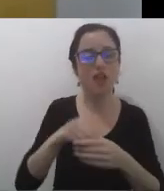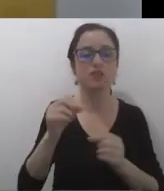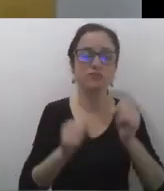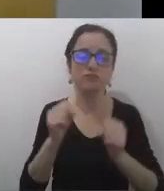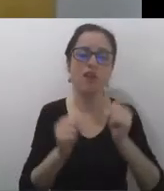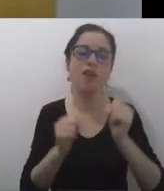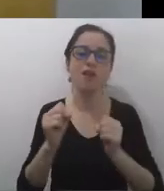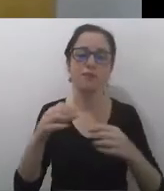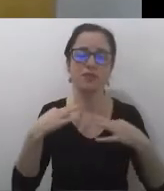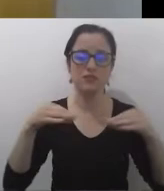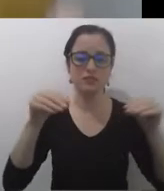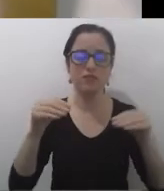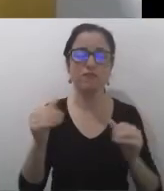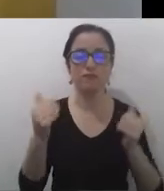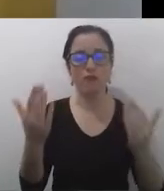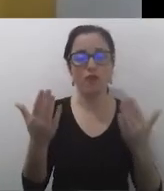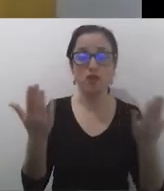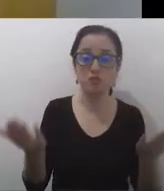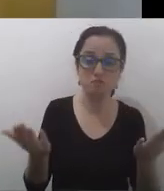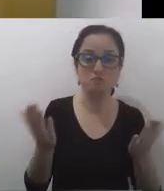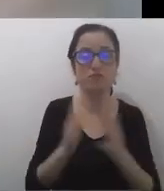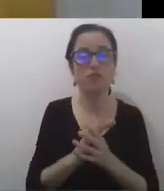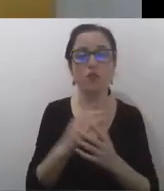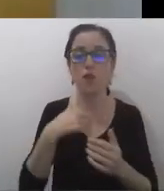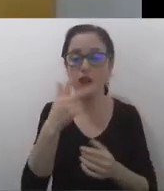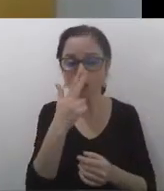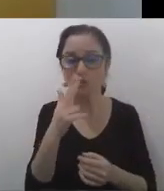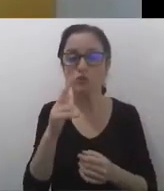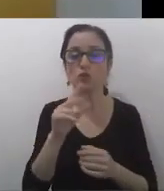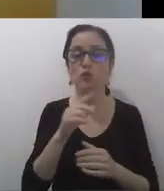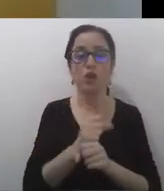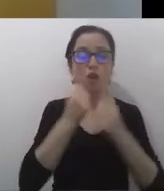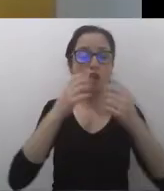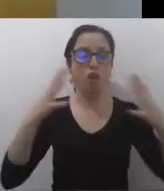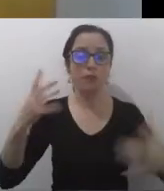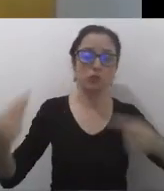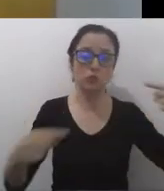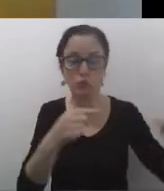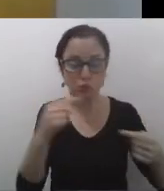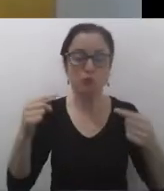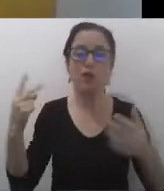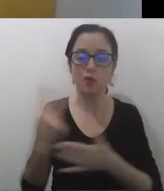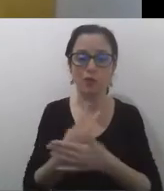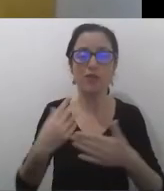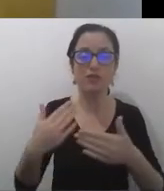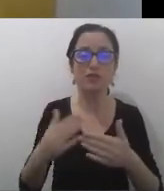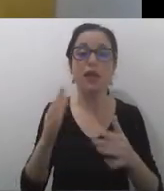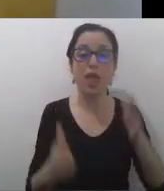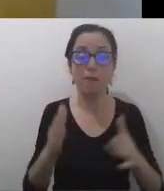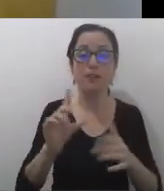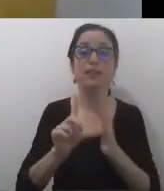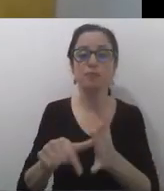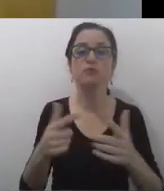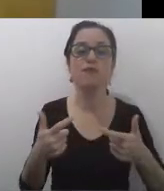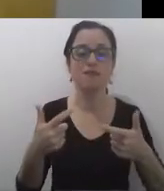da estrutura fabril, fora, etc., né? Então, eu acho que tem esse enorme debate que está acontecendo, e nesse período